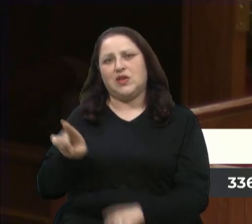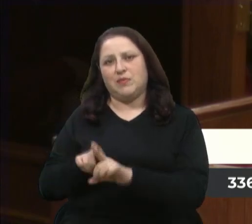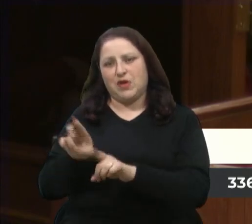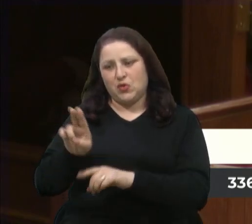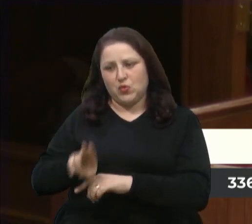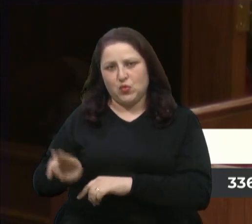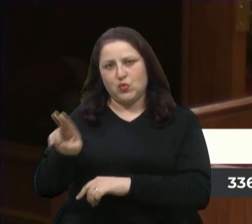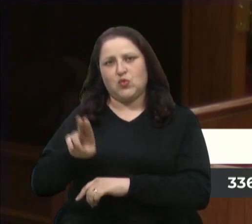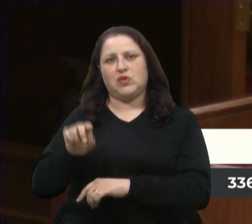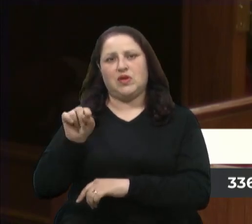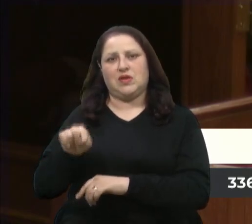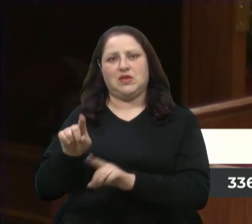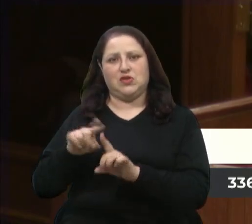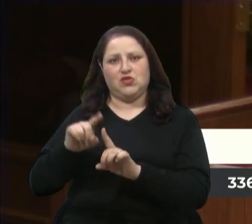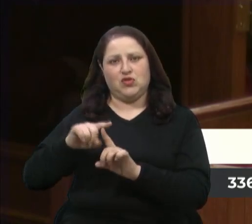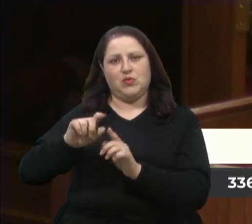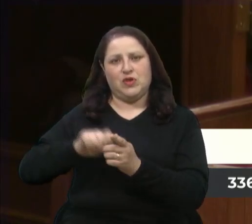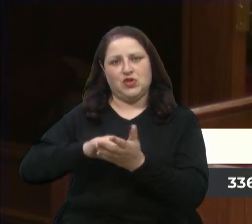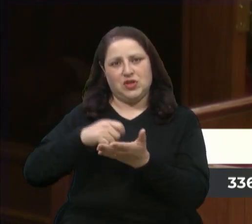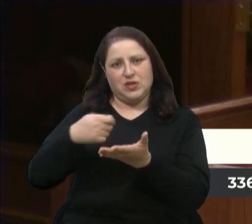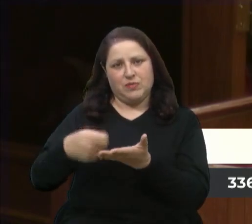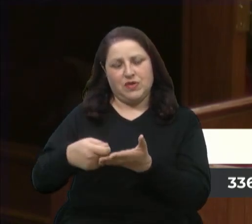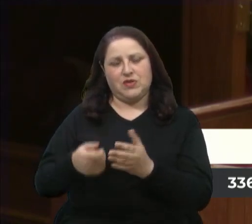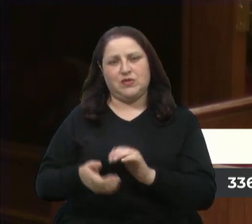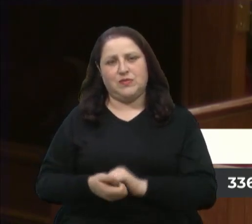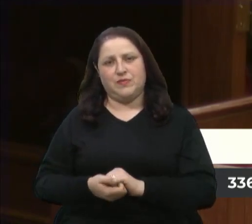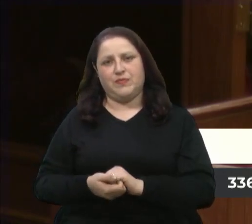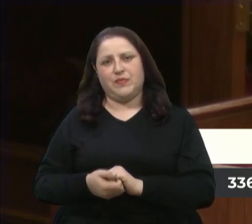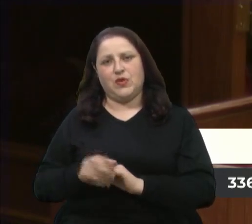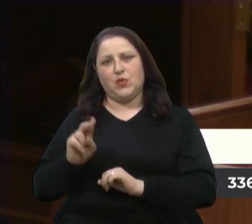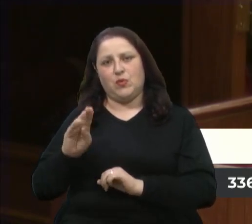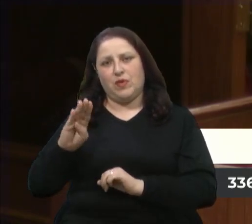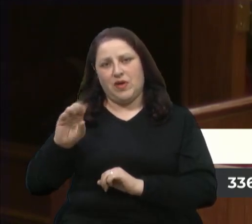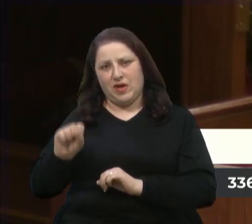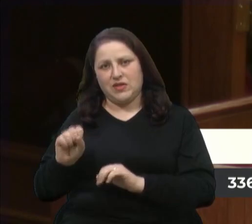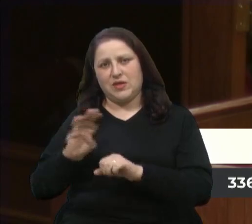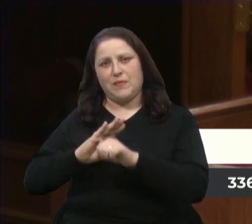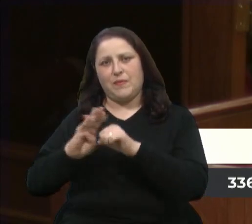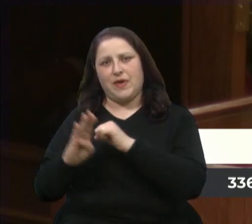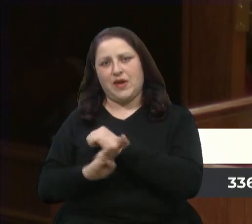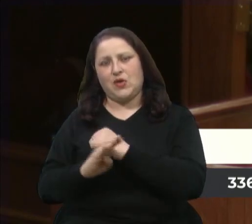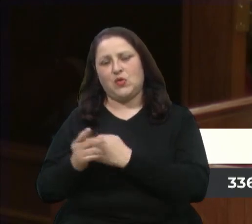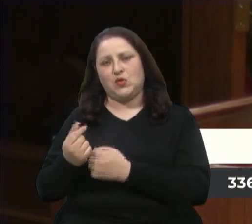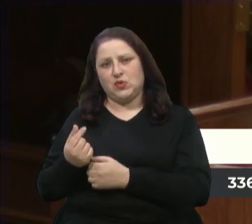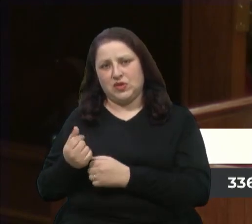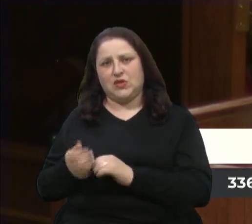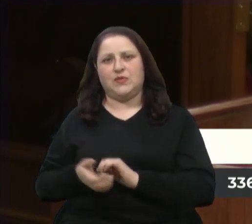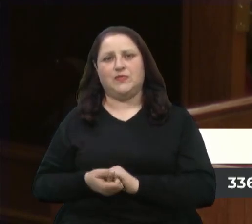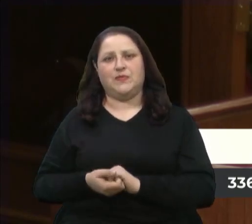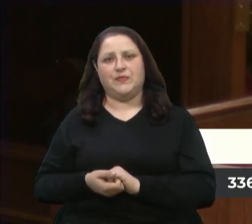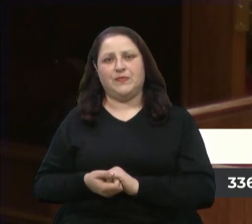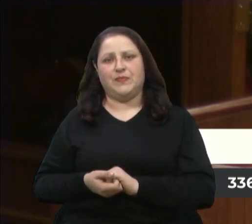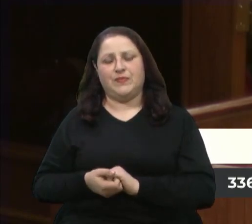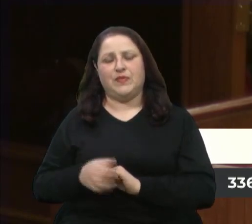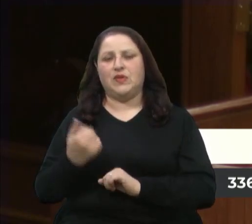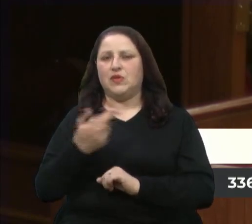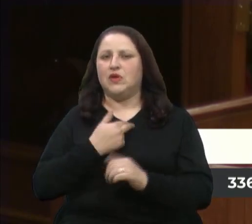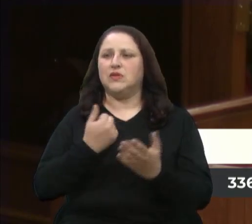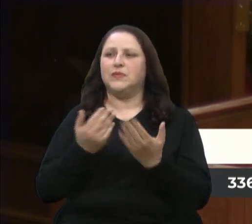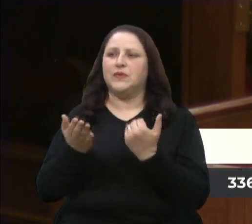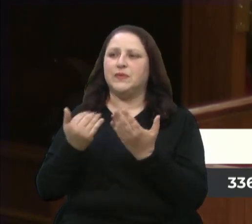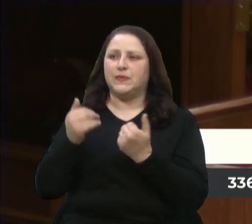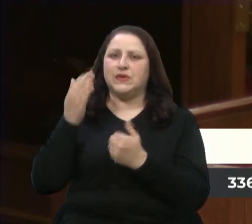para usar esse tipo de agendamento, e a UBS do bairro Cruzeiro. Tivemos conversando, a gente